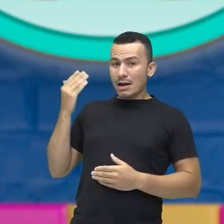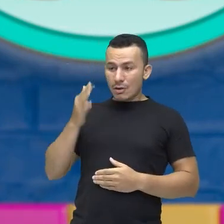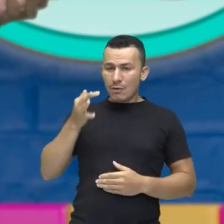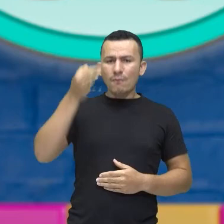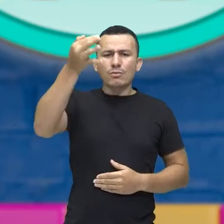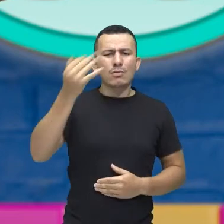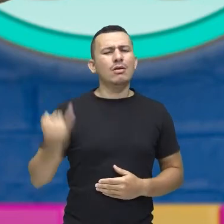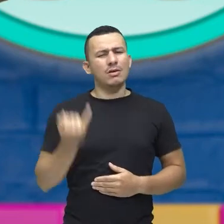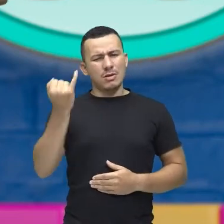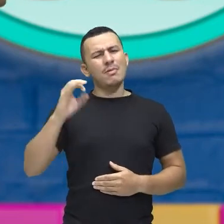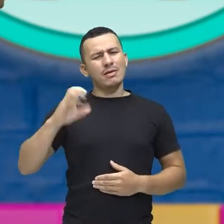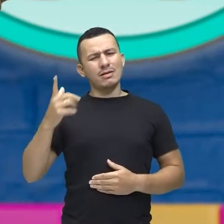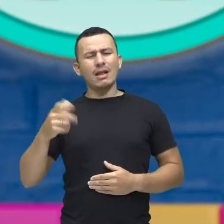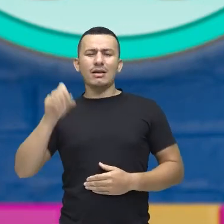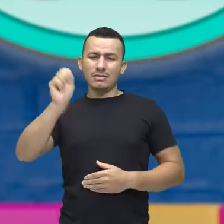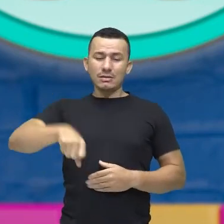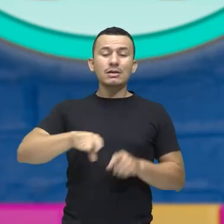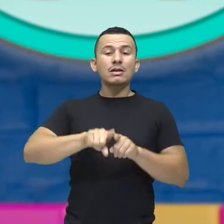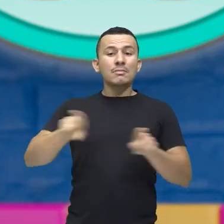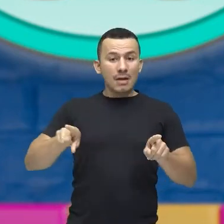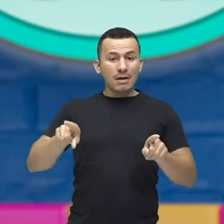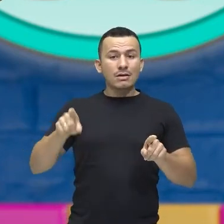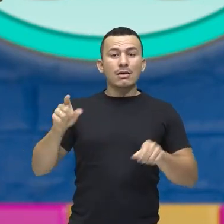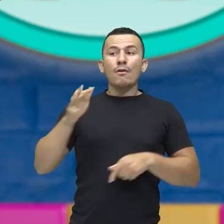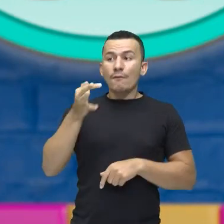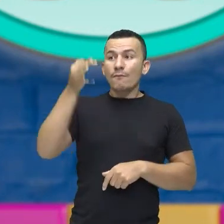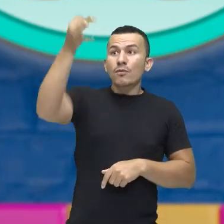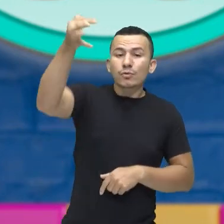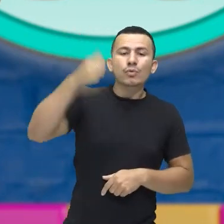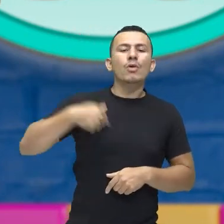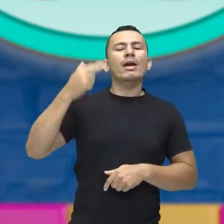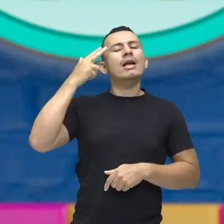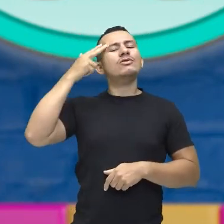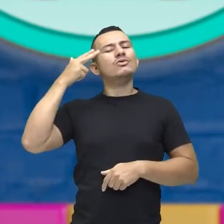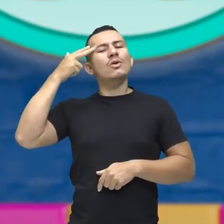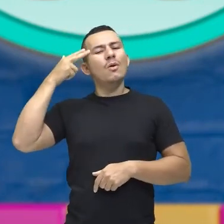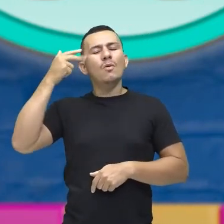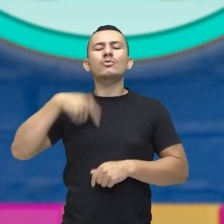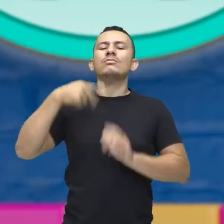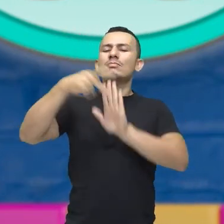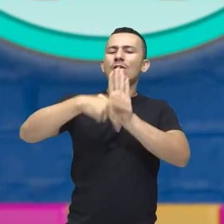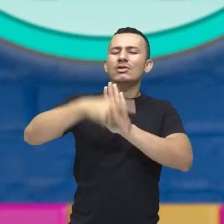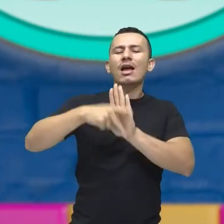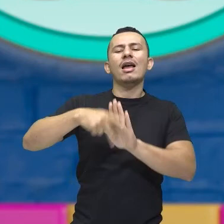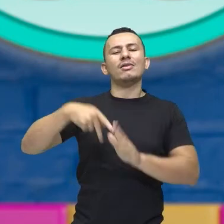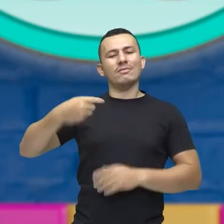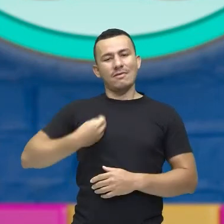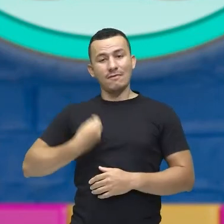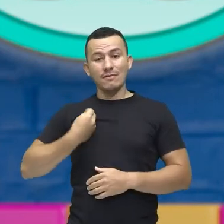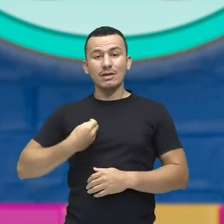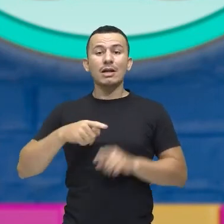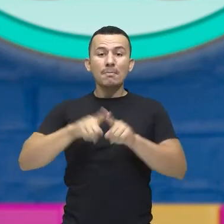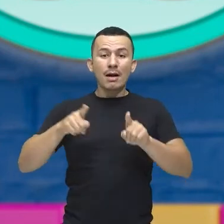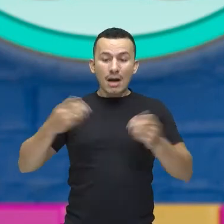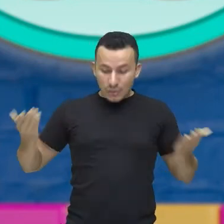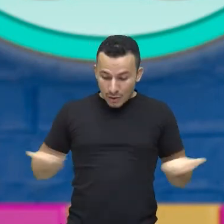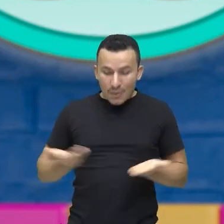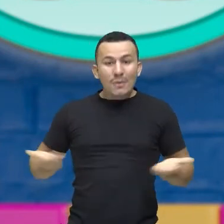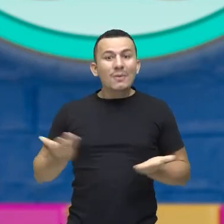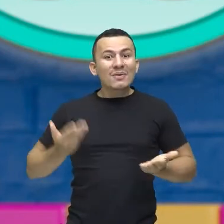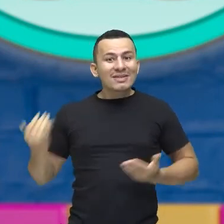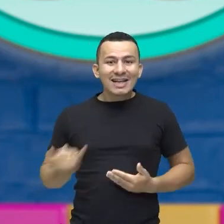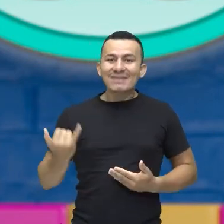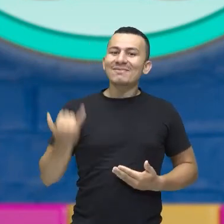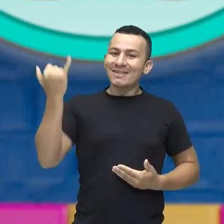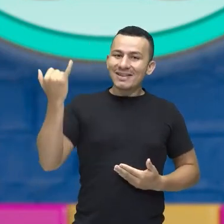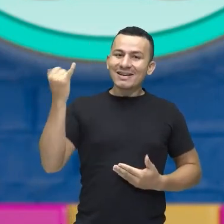Com certeza, o passado constrói a nossa história. O futuro são os nossos sonhos, são os nossos projetos. Mas o que importa é o que a gente faz hoje, mesmo em função